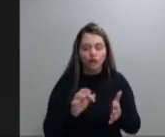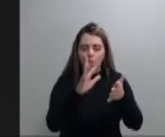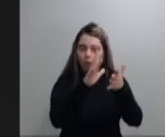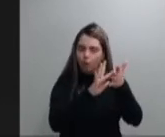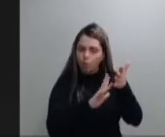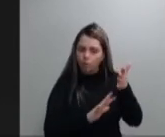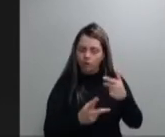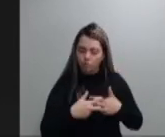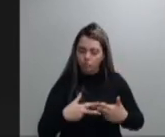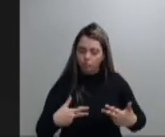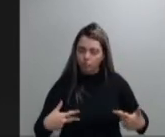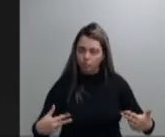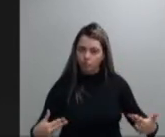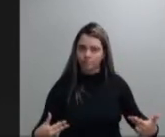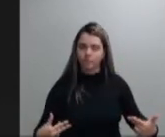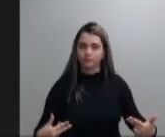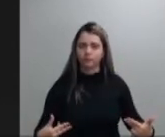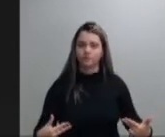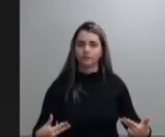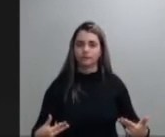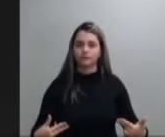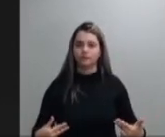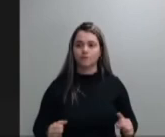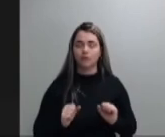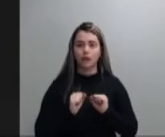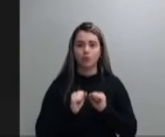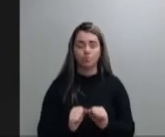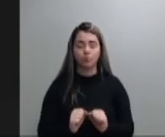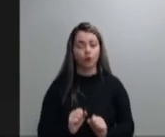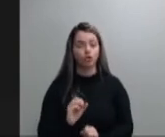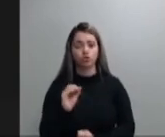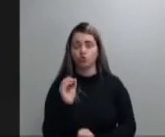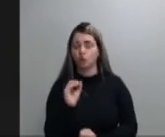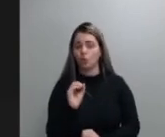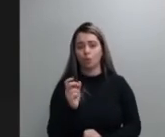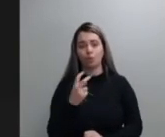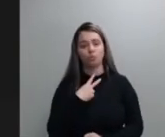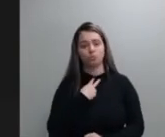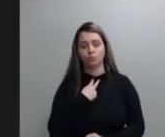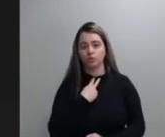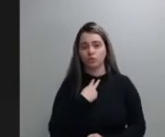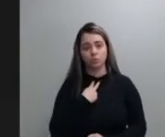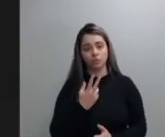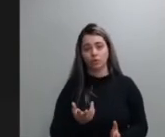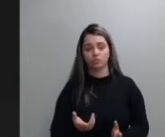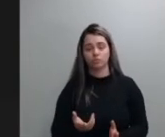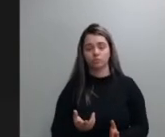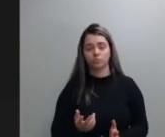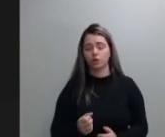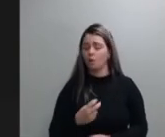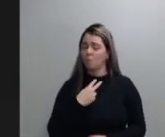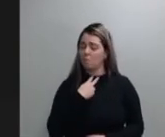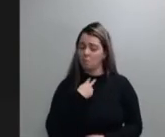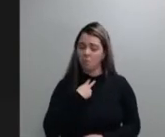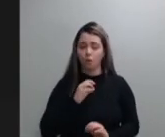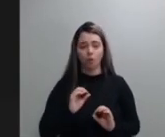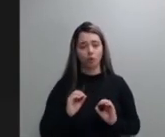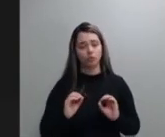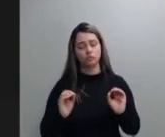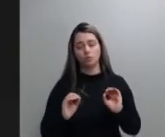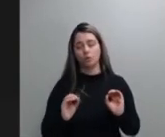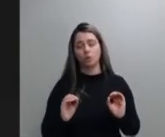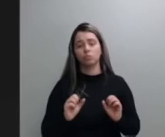macroempresas internacionais que podem ou não se unir no joint venture pode ou não acontecer isso quer dizer que mesmo que não